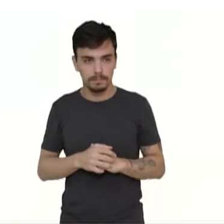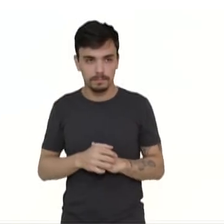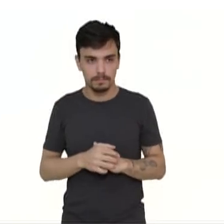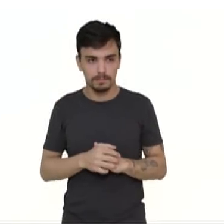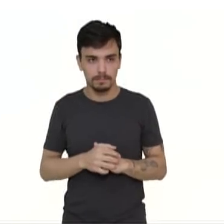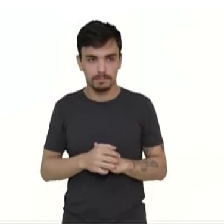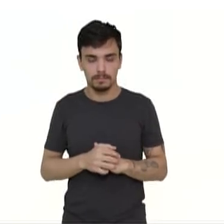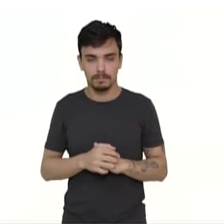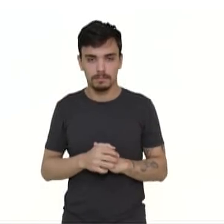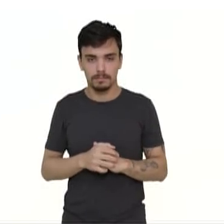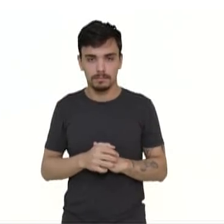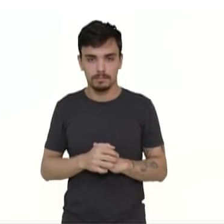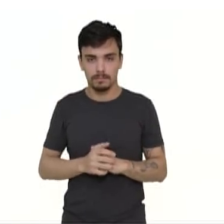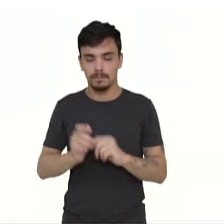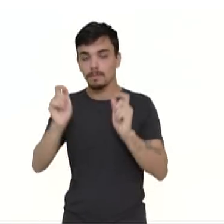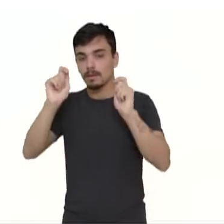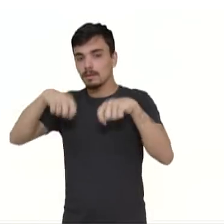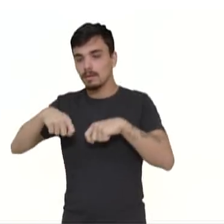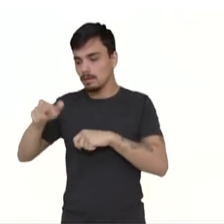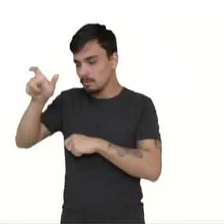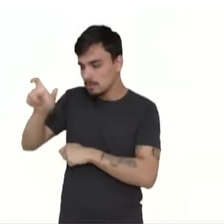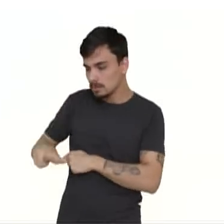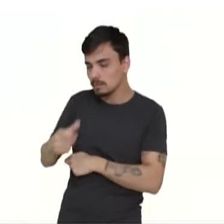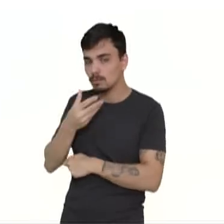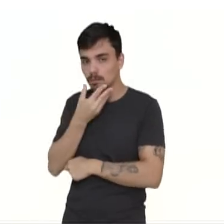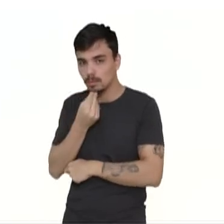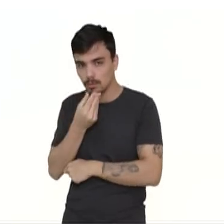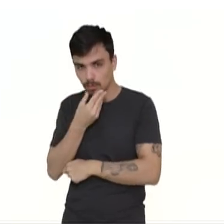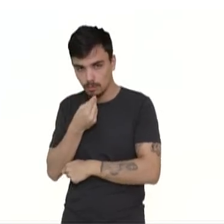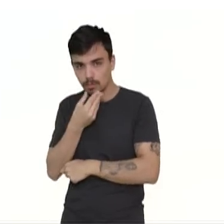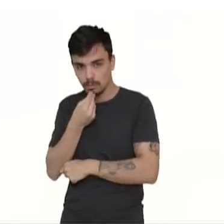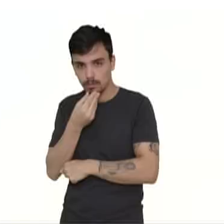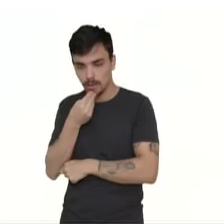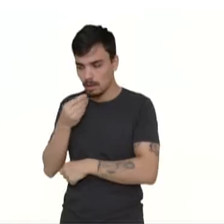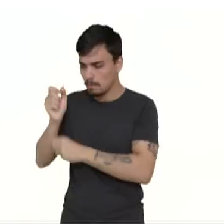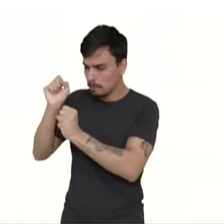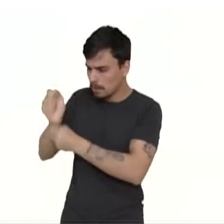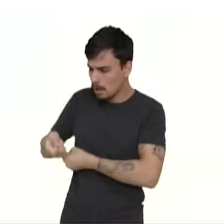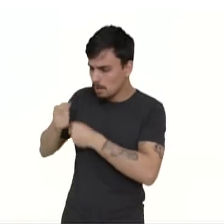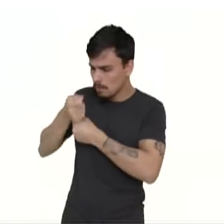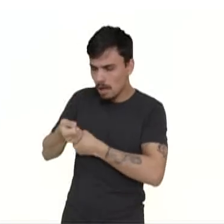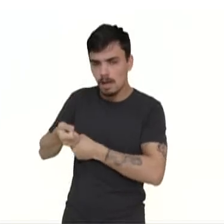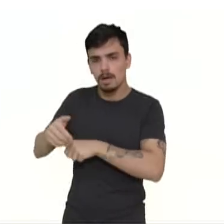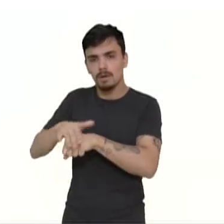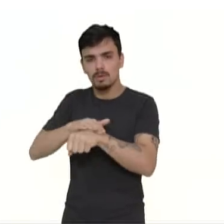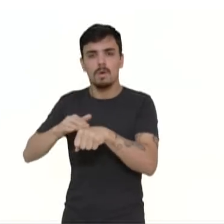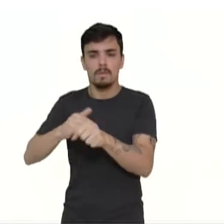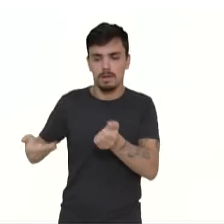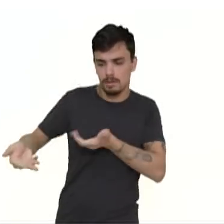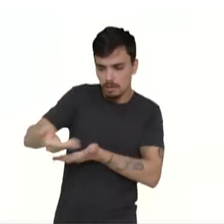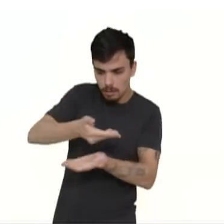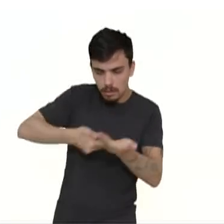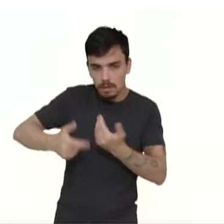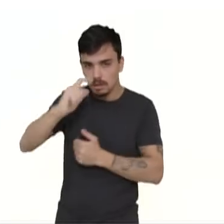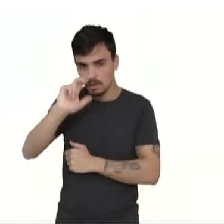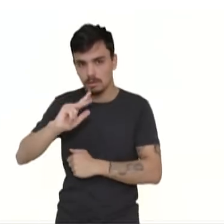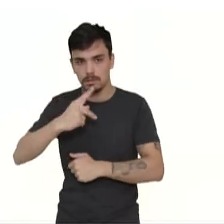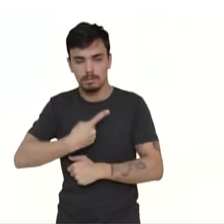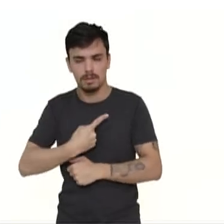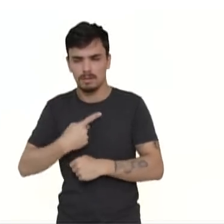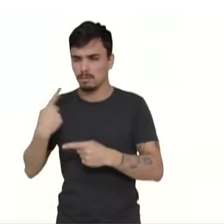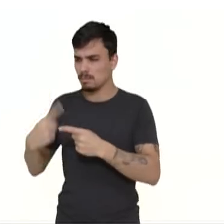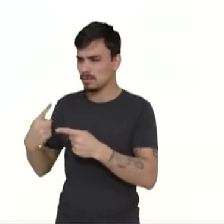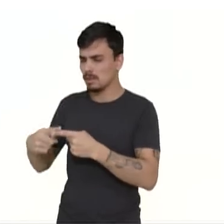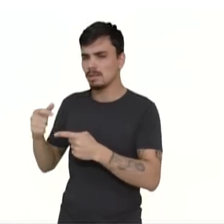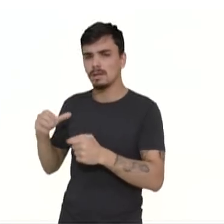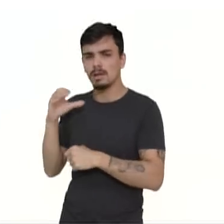que o possível lenhador conversa consigo próprio, se questionando, meu Deus, por que esse calor tão grande?